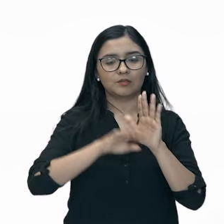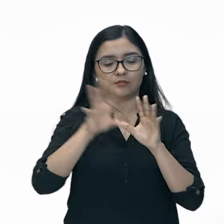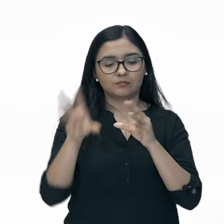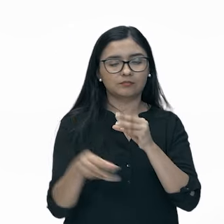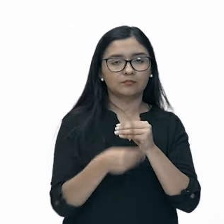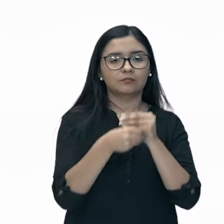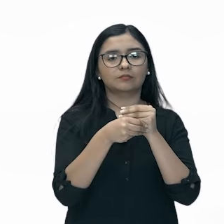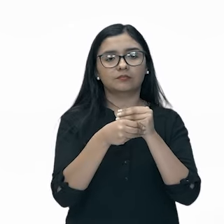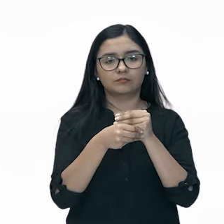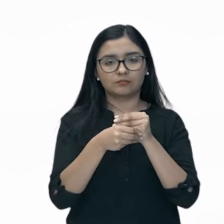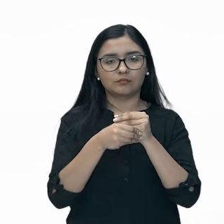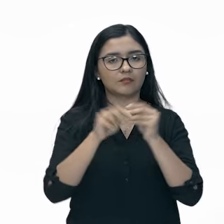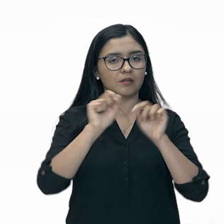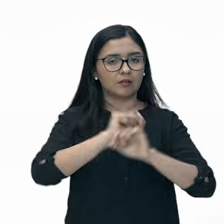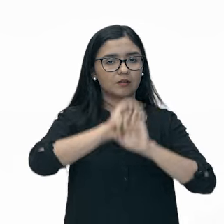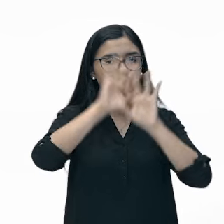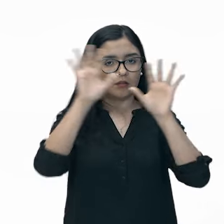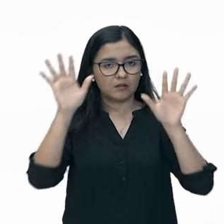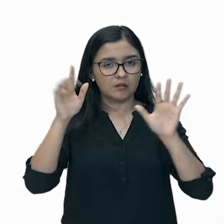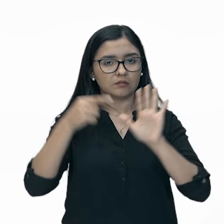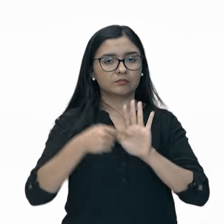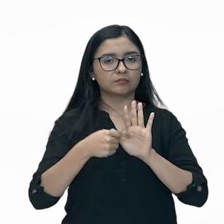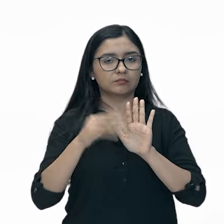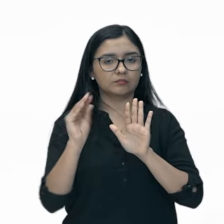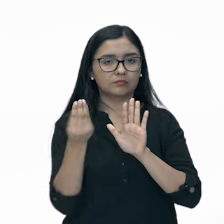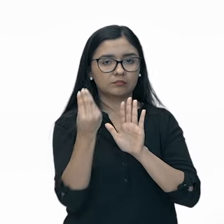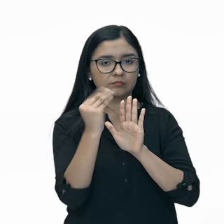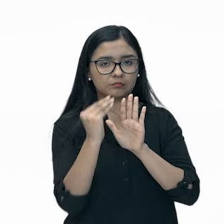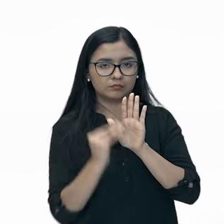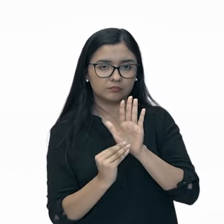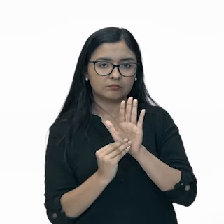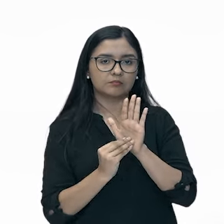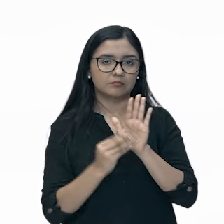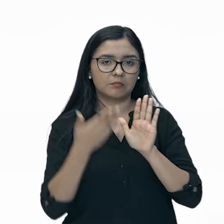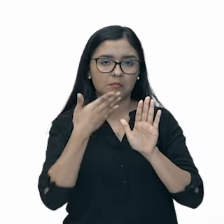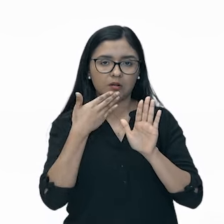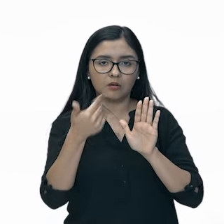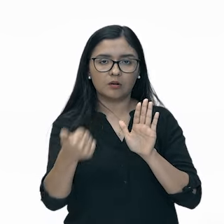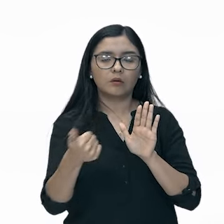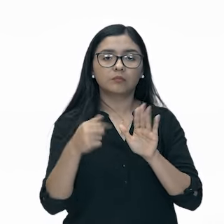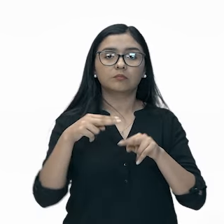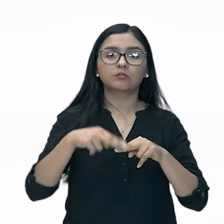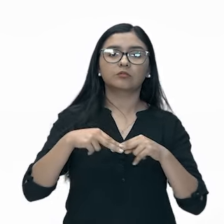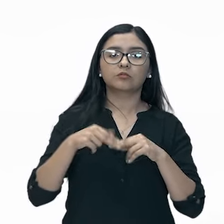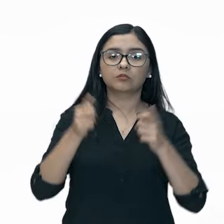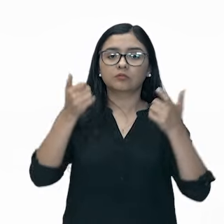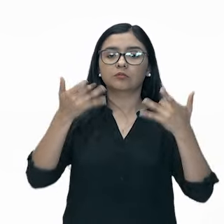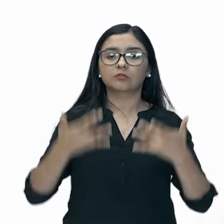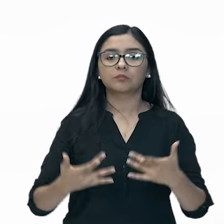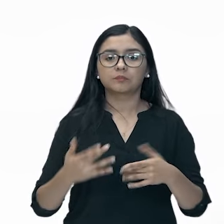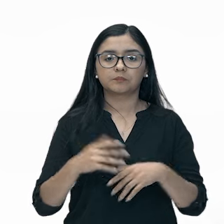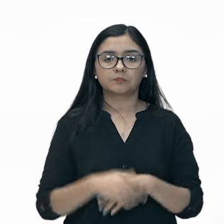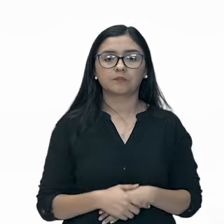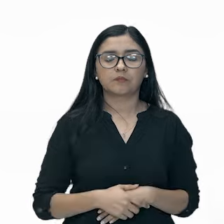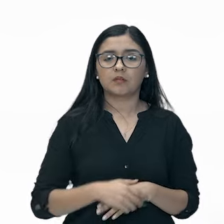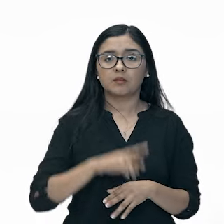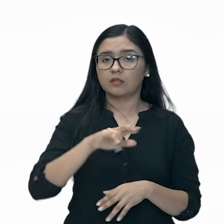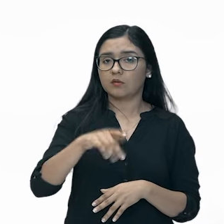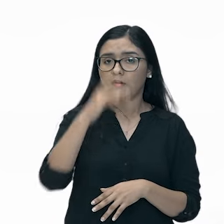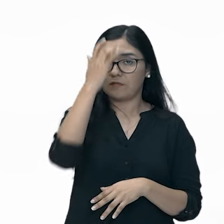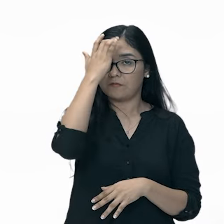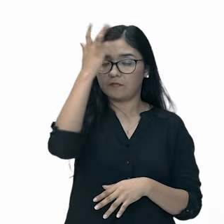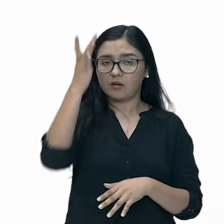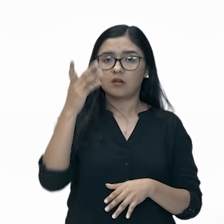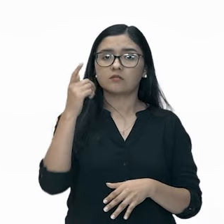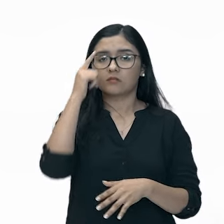deixando assim claro que eu estou fazendo um aprimoramento no texto e por isso que eu falo e acrescento nem sempre é fácil